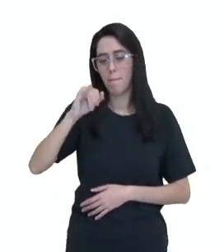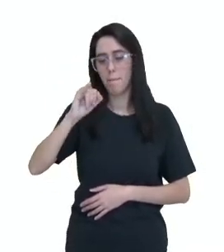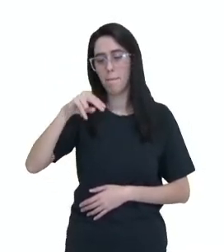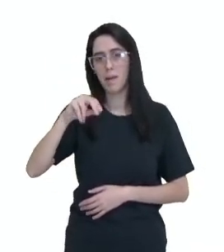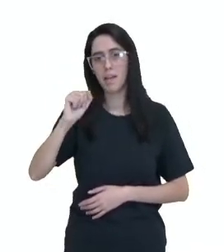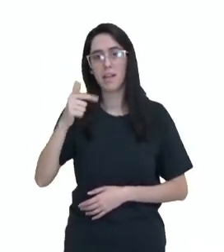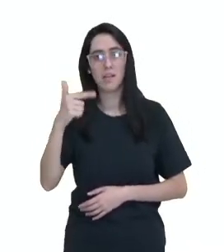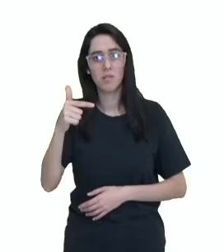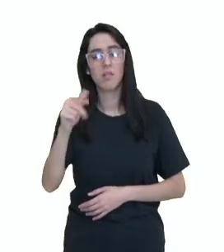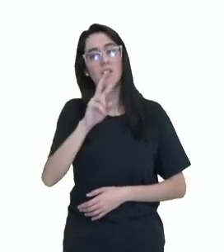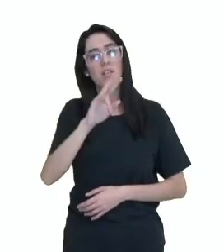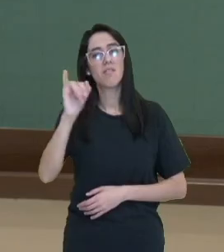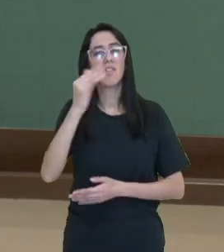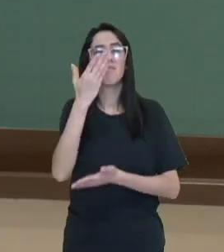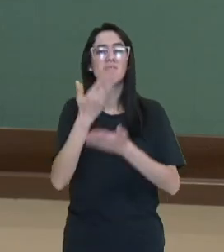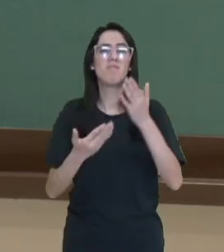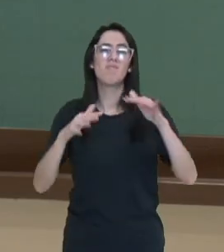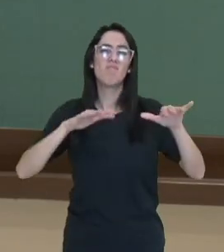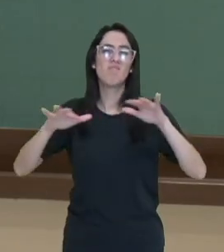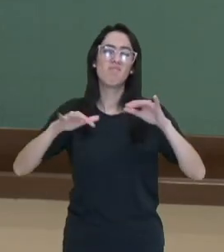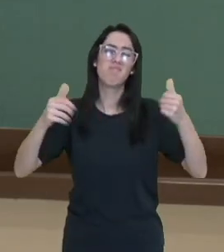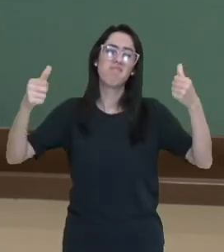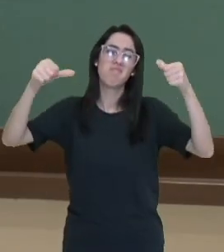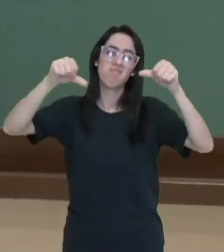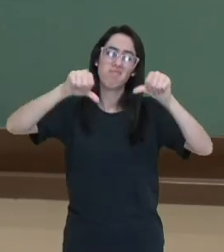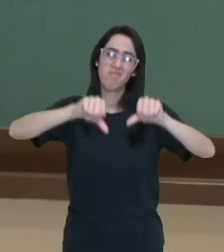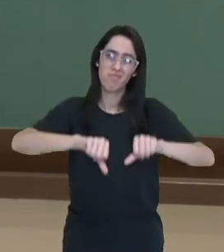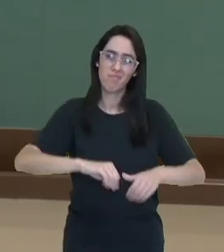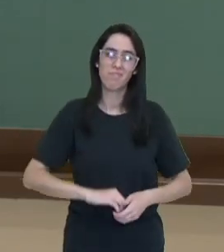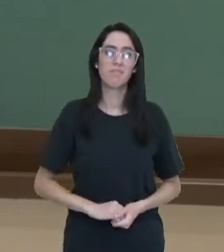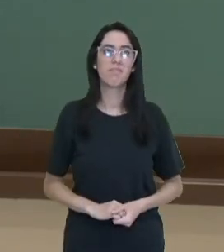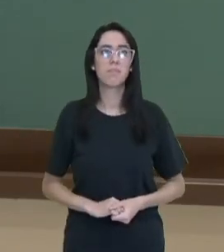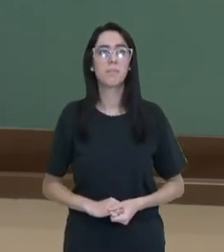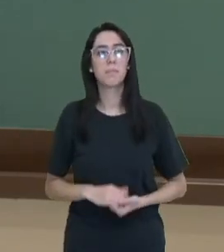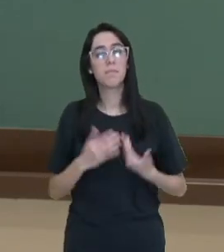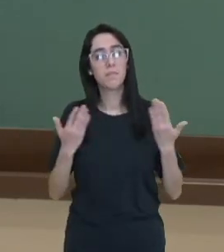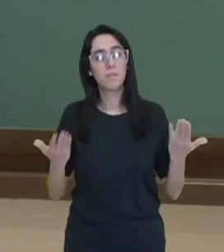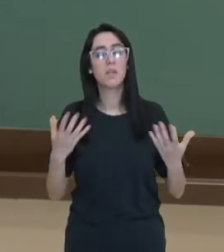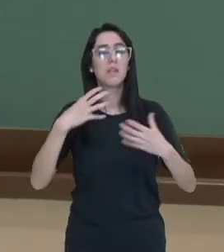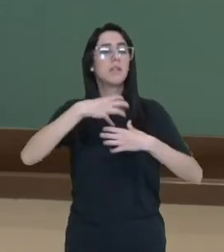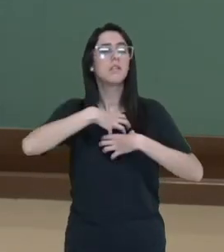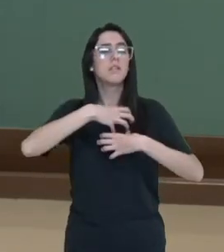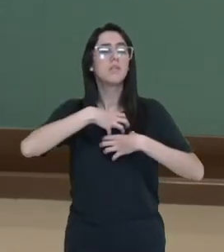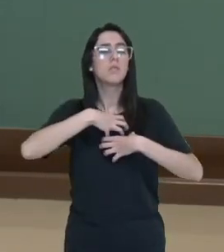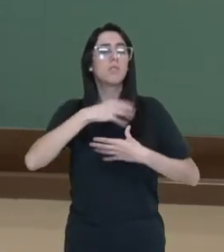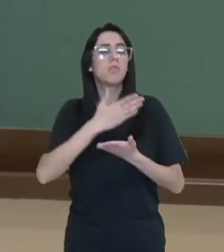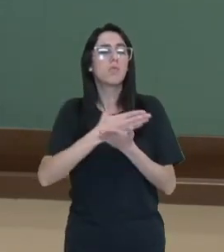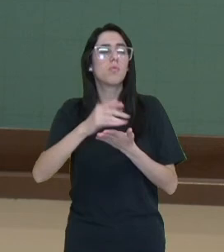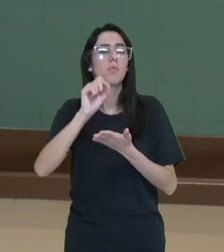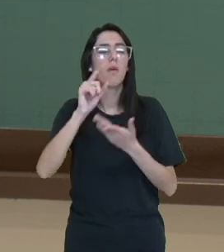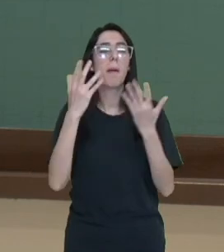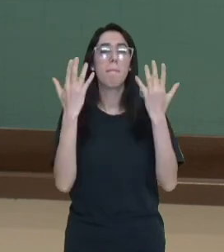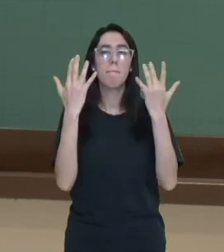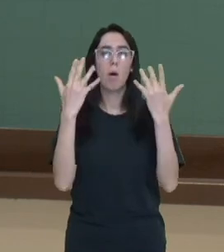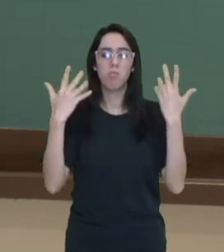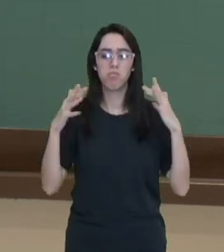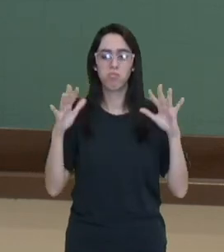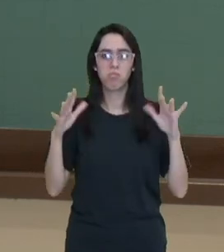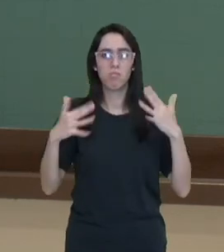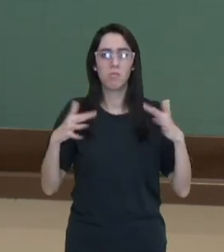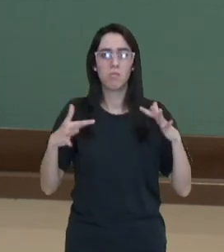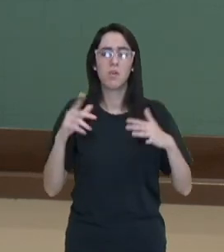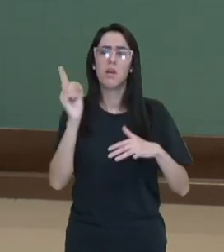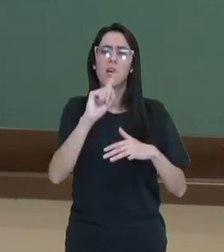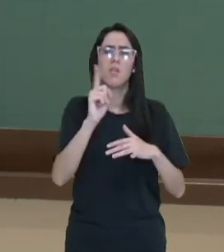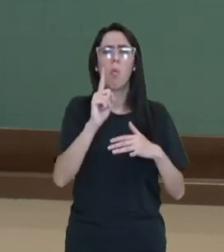perda progressiva desses movimentos. Então, o que acontece? Olha, o sintoma inicial seriam tremores nas mãos. Não é um